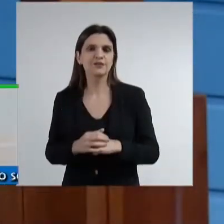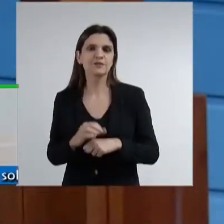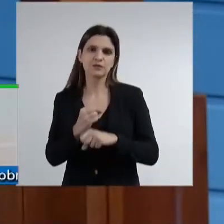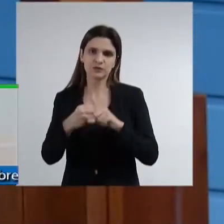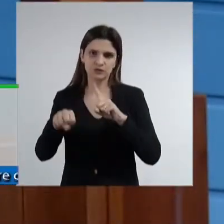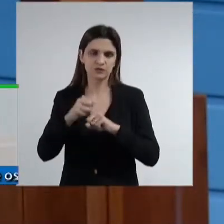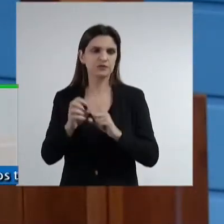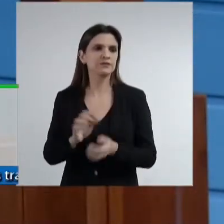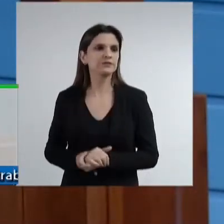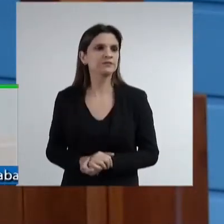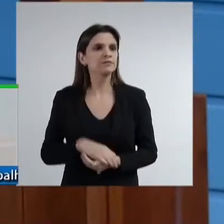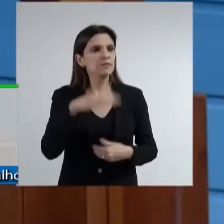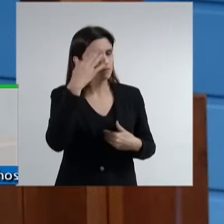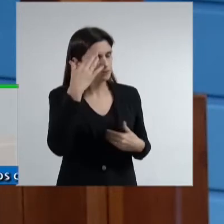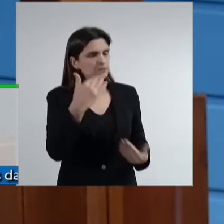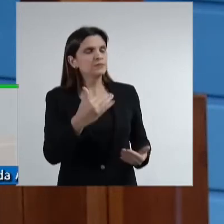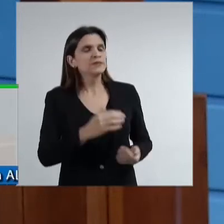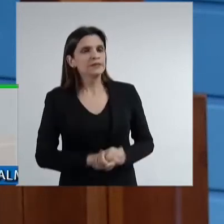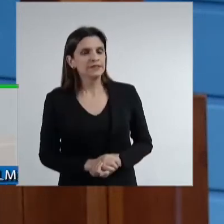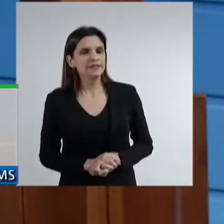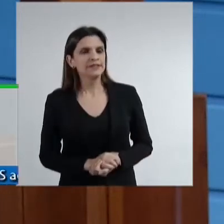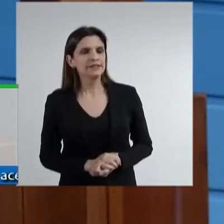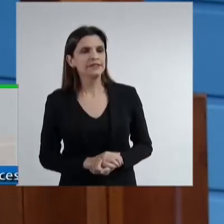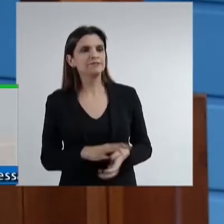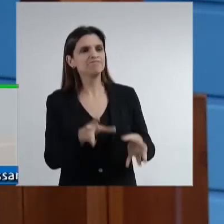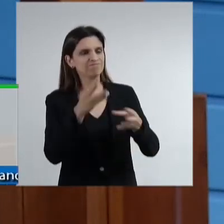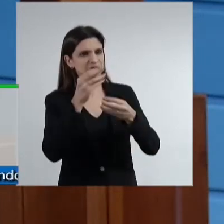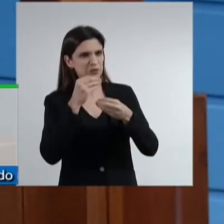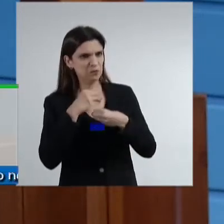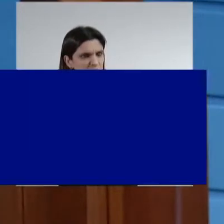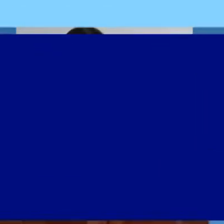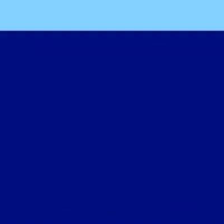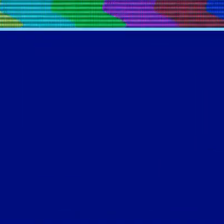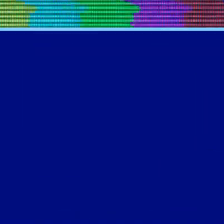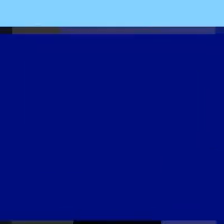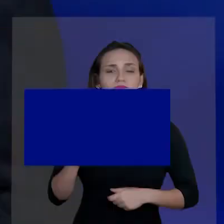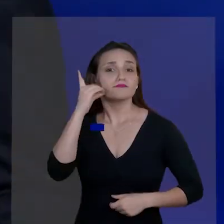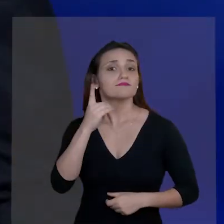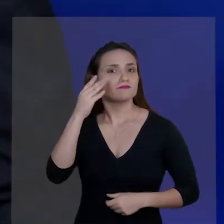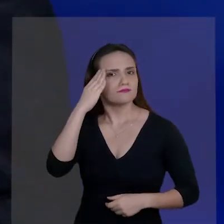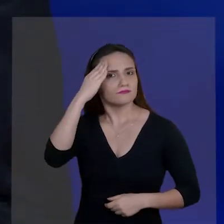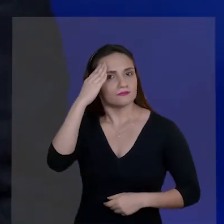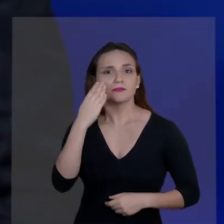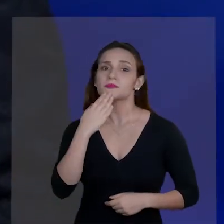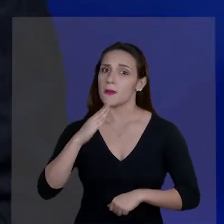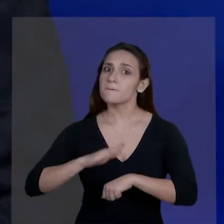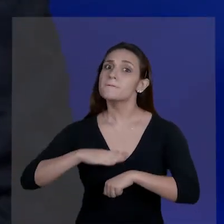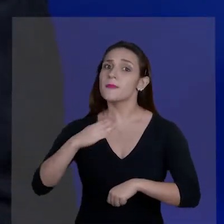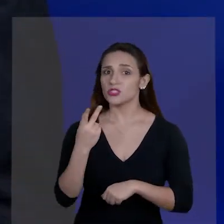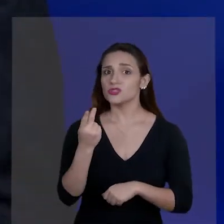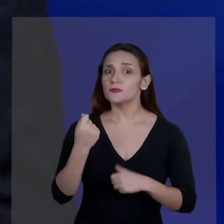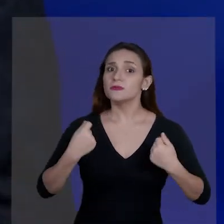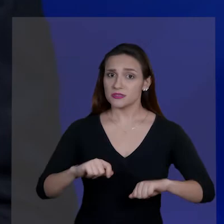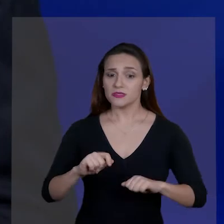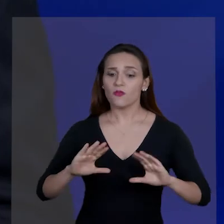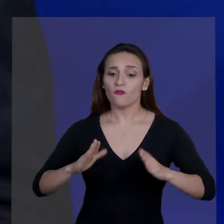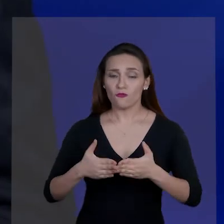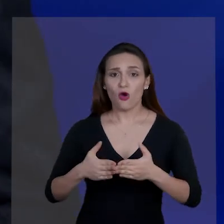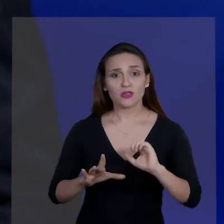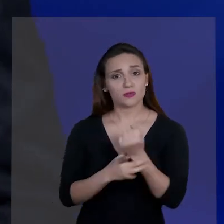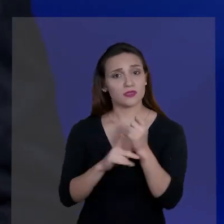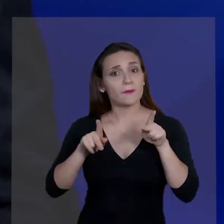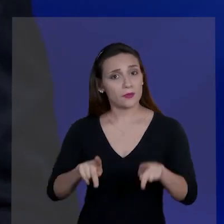Obrigado, deputado Felipe Orro. Incorporo na íntegra a sua fala. Deputado Barbosinha solicita recursos